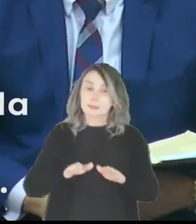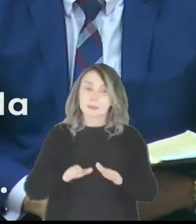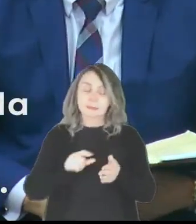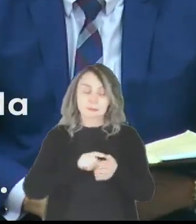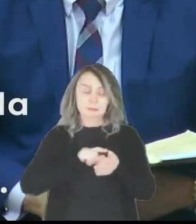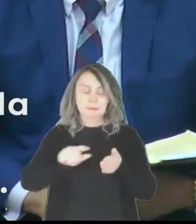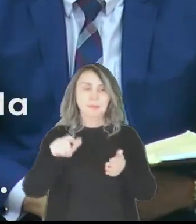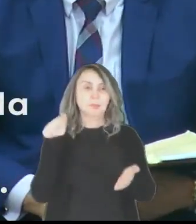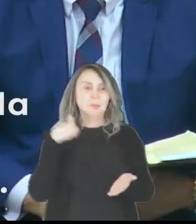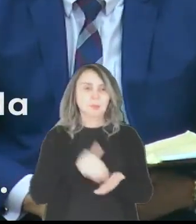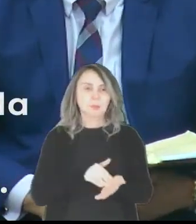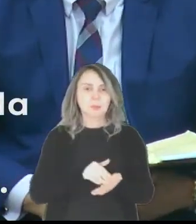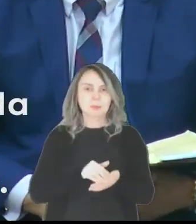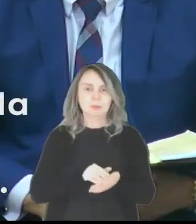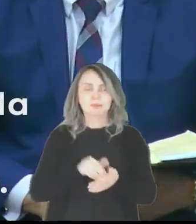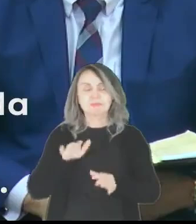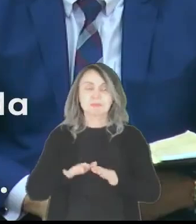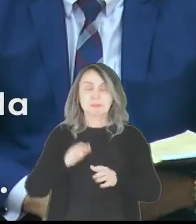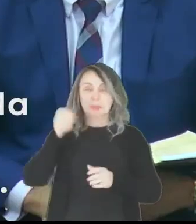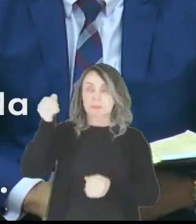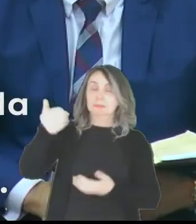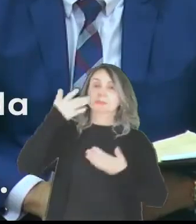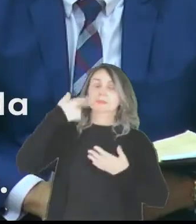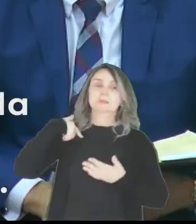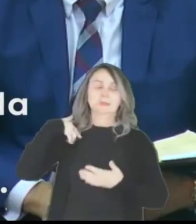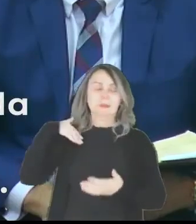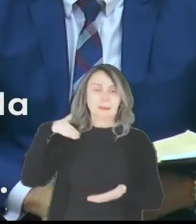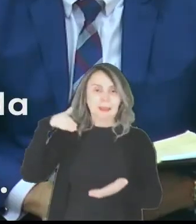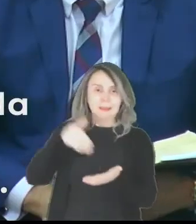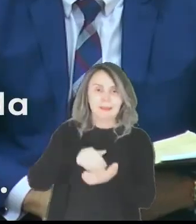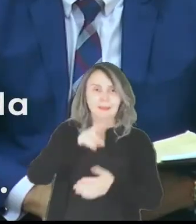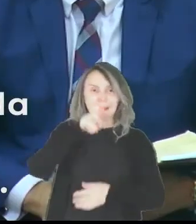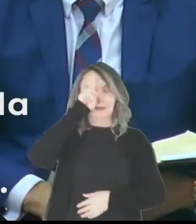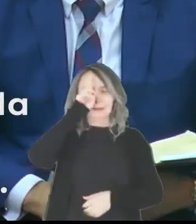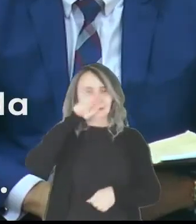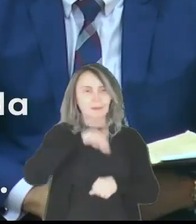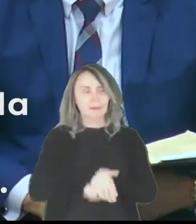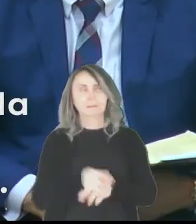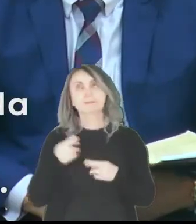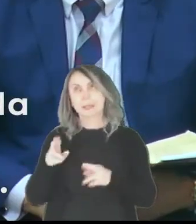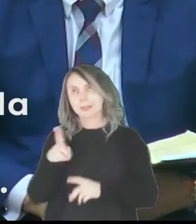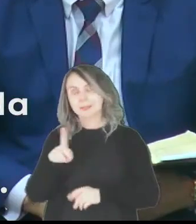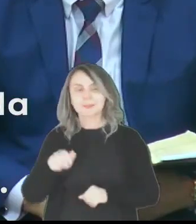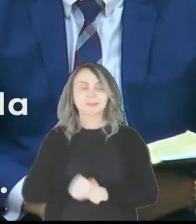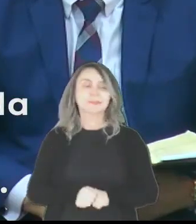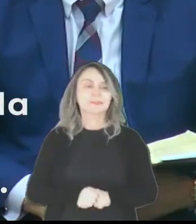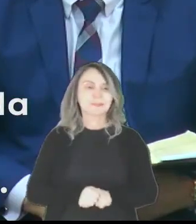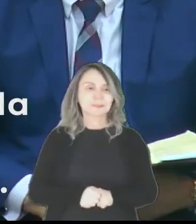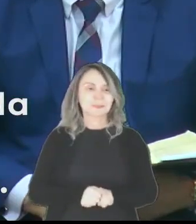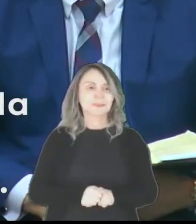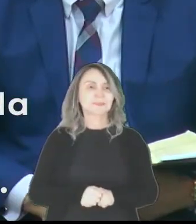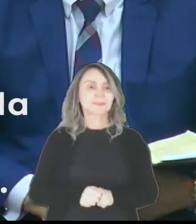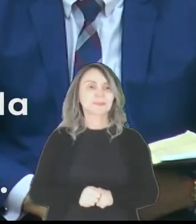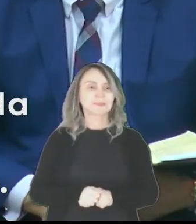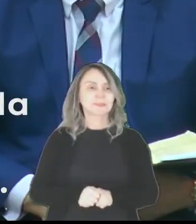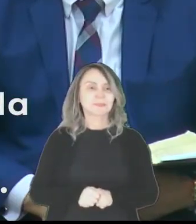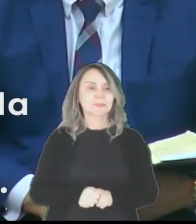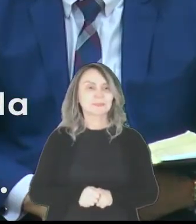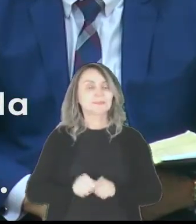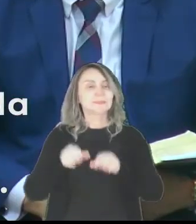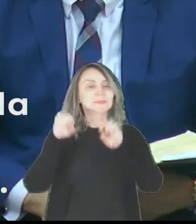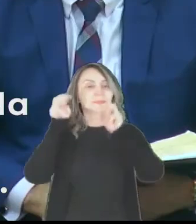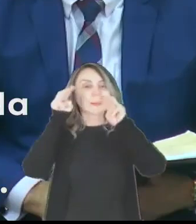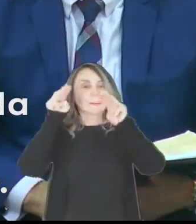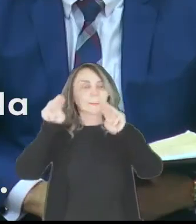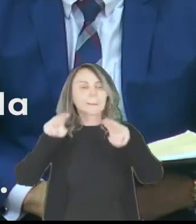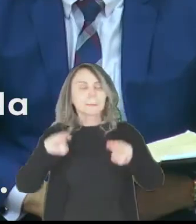inspire e eu vá para meia-noite. Glória a Deus. Aleluia. Mas eu espero que não. Olha aí, o que era que tinha que fazer, irmão? O maná não ficava o